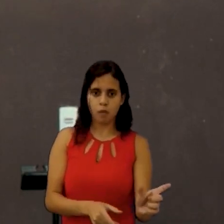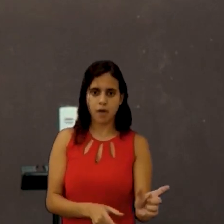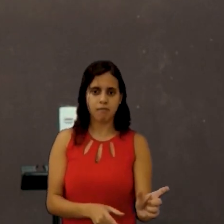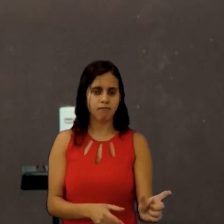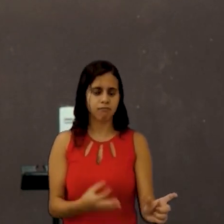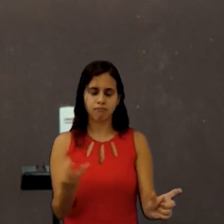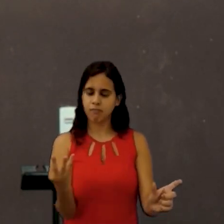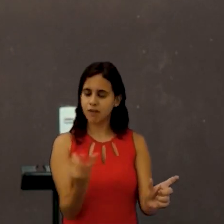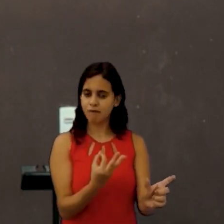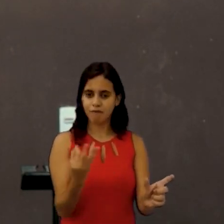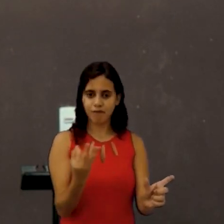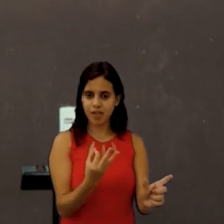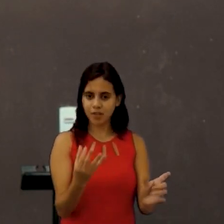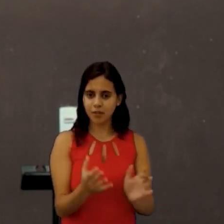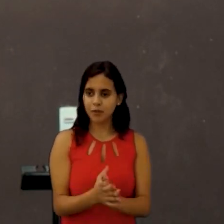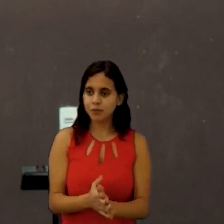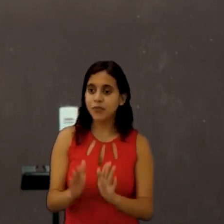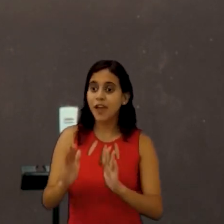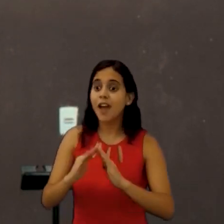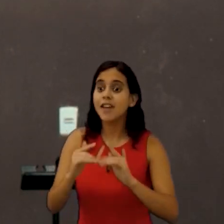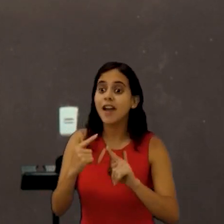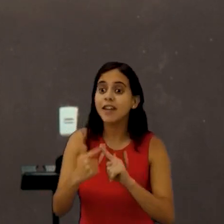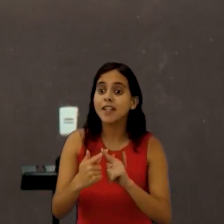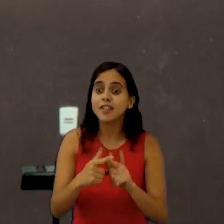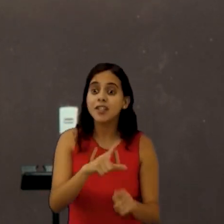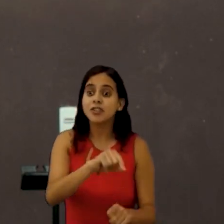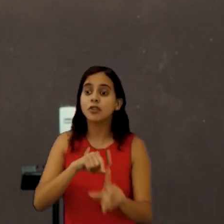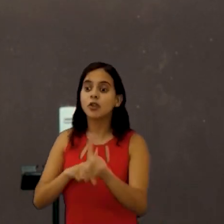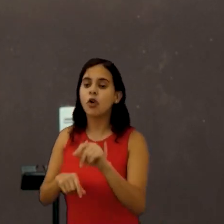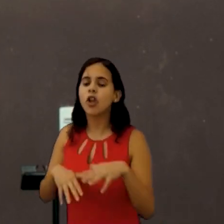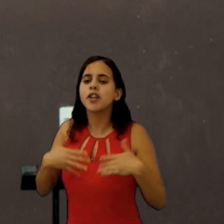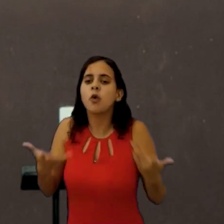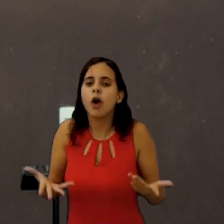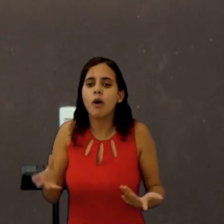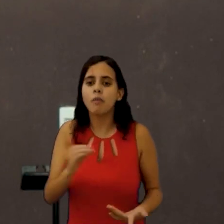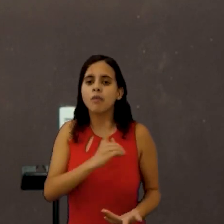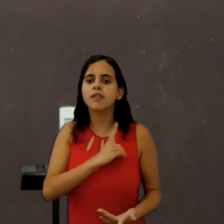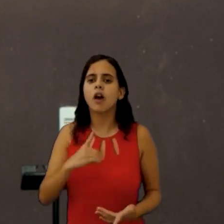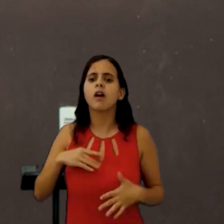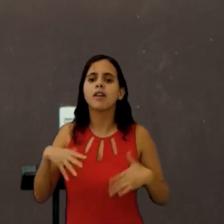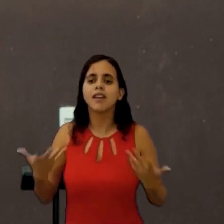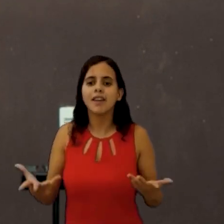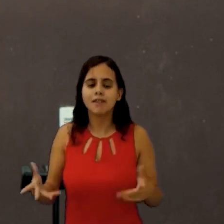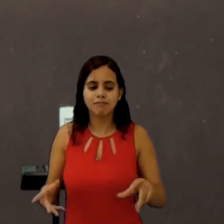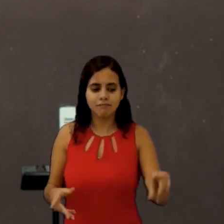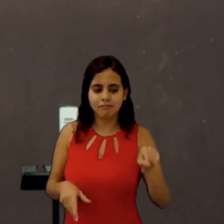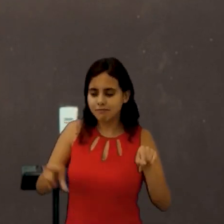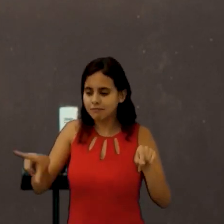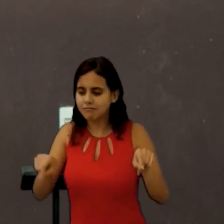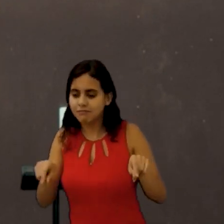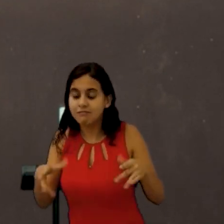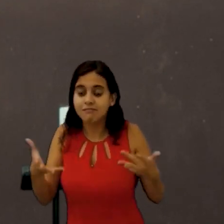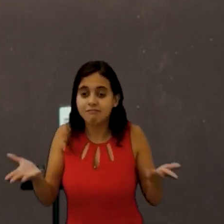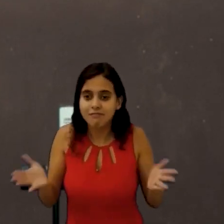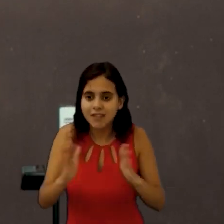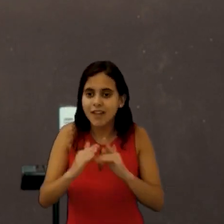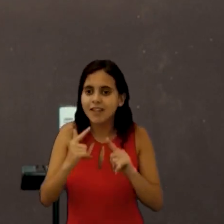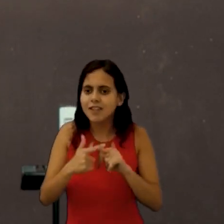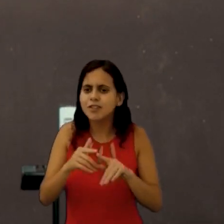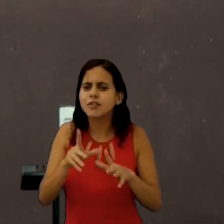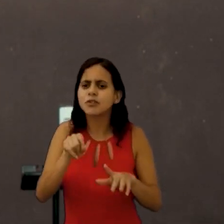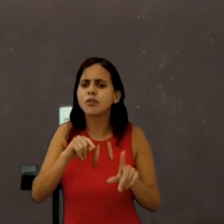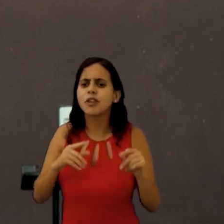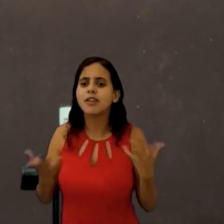magnífica. Quem é que a igreja transforma o cara em diácono? Ou em presbítero? Seu Zezinho ou Richard? As